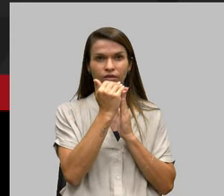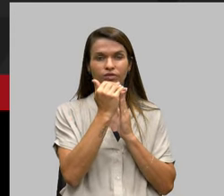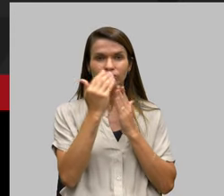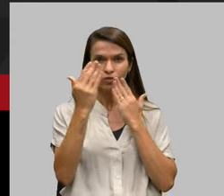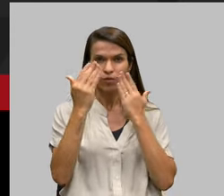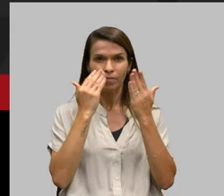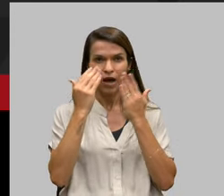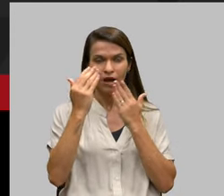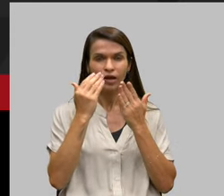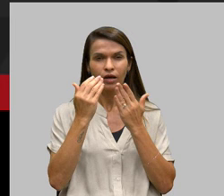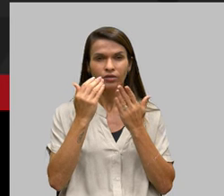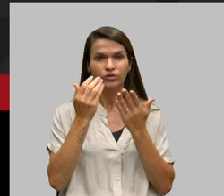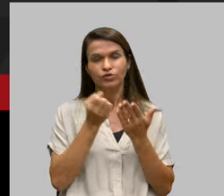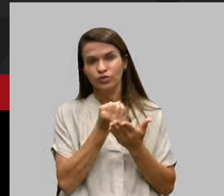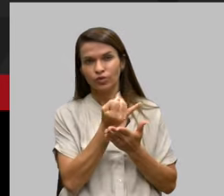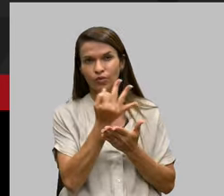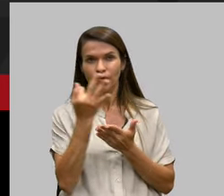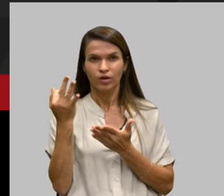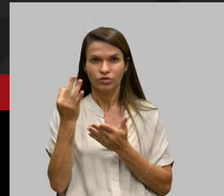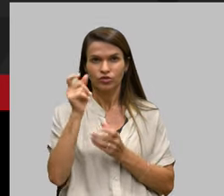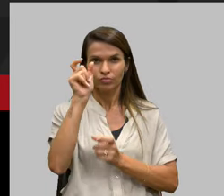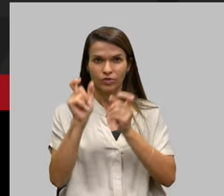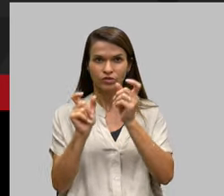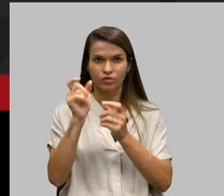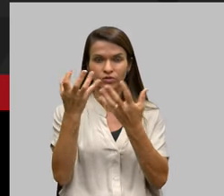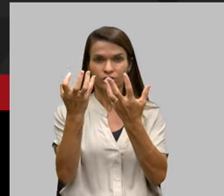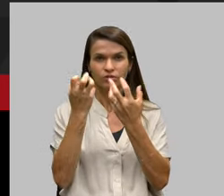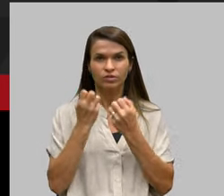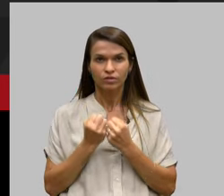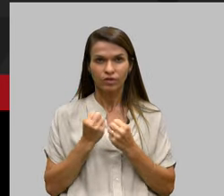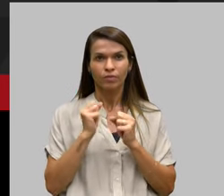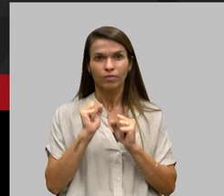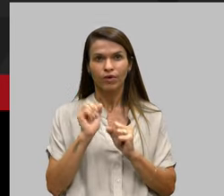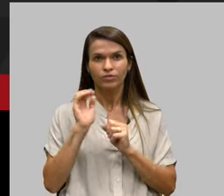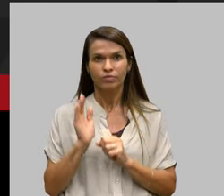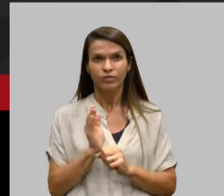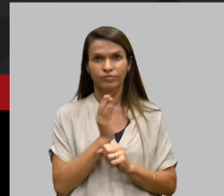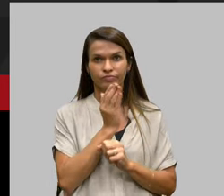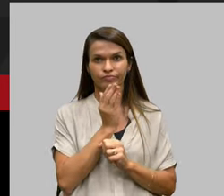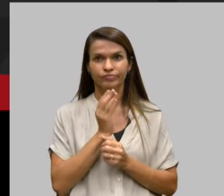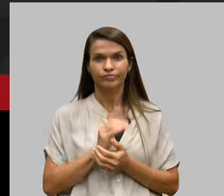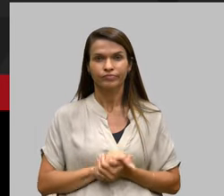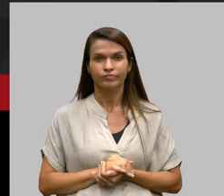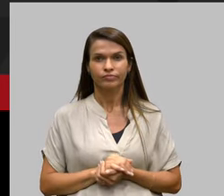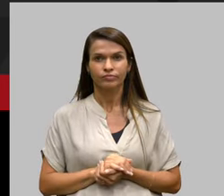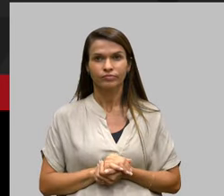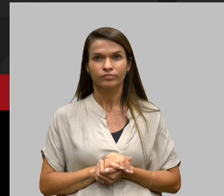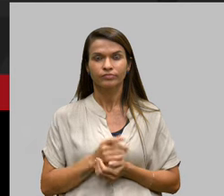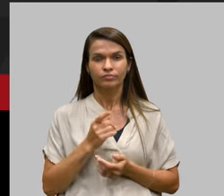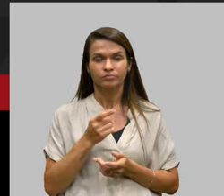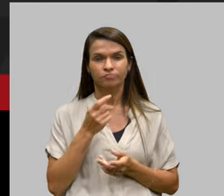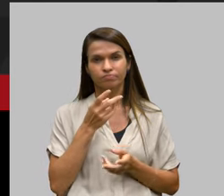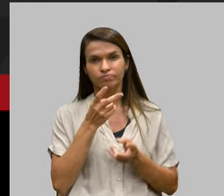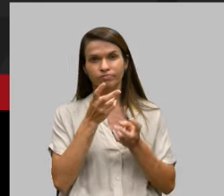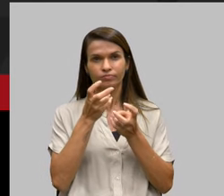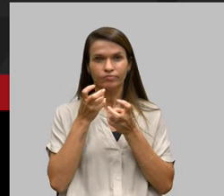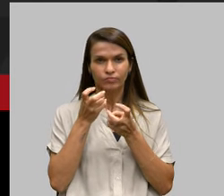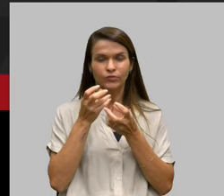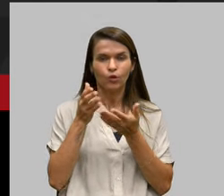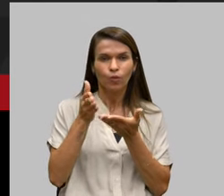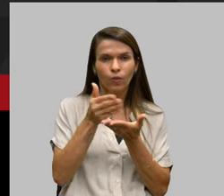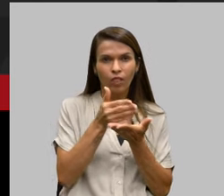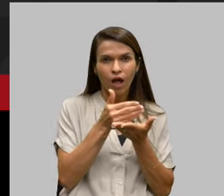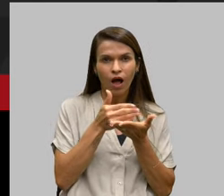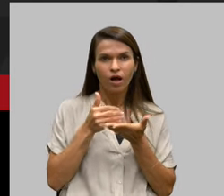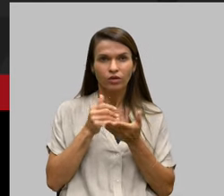quantidade de entes que fizeram adesão e pode passar fazendo favor E aí se a gente pegar um um dado que é